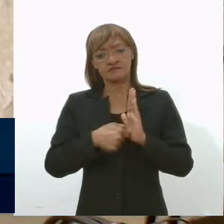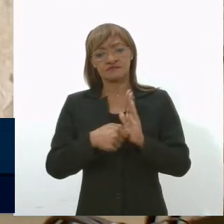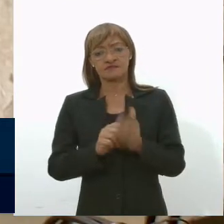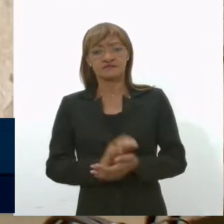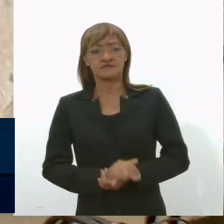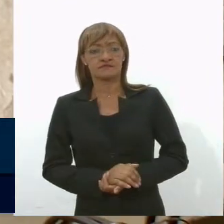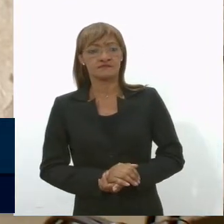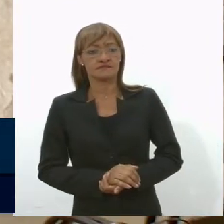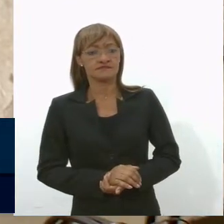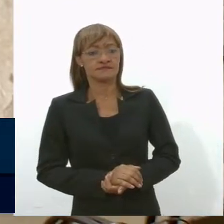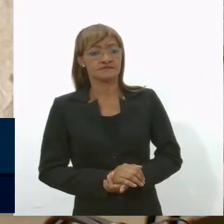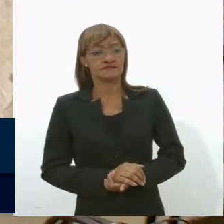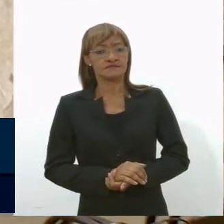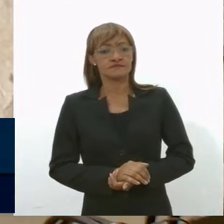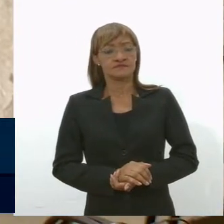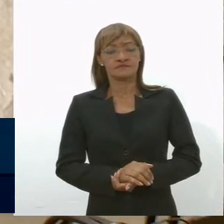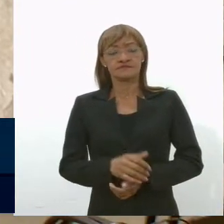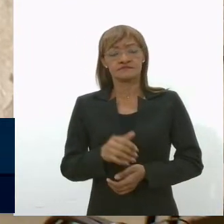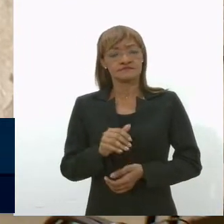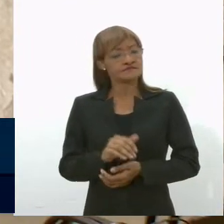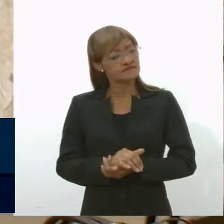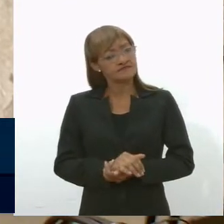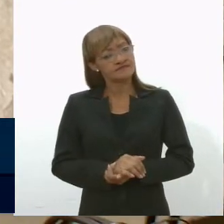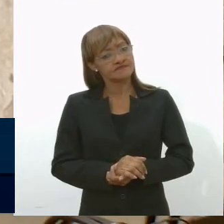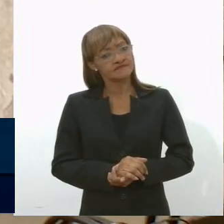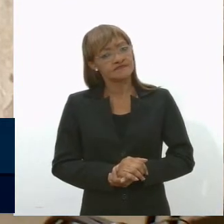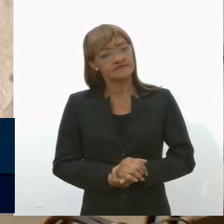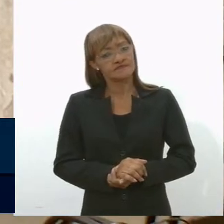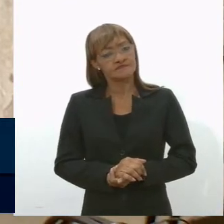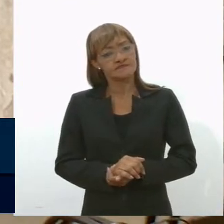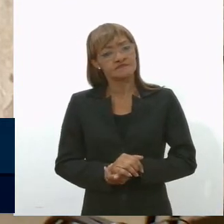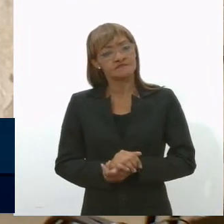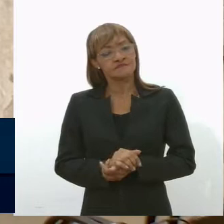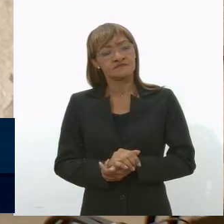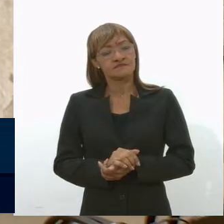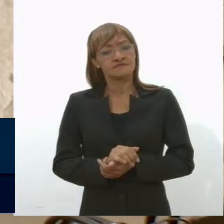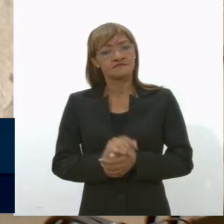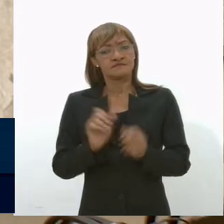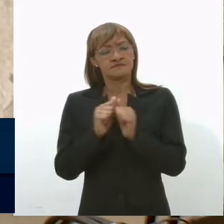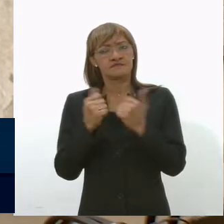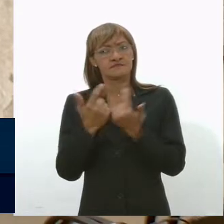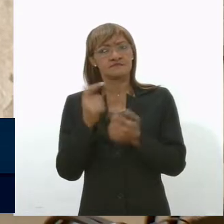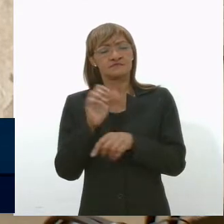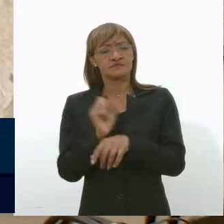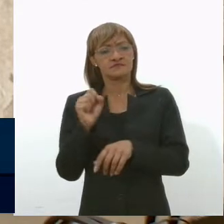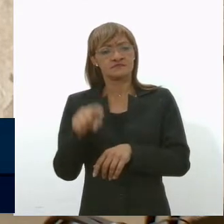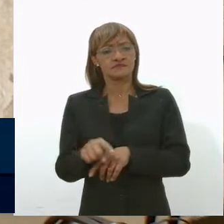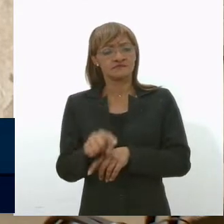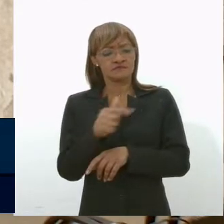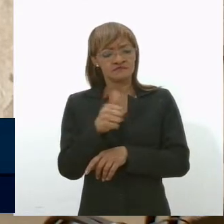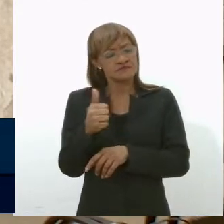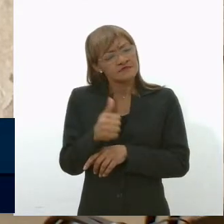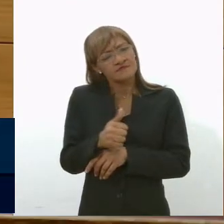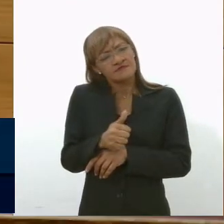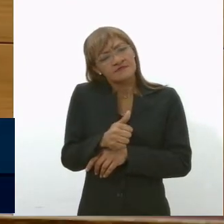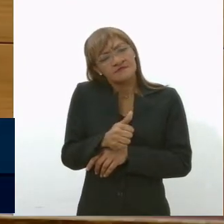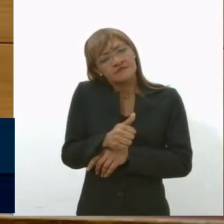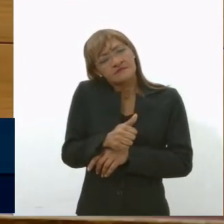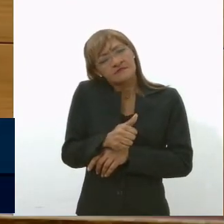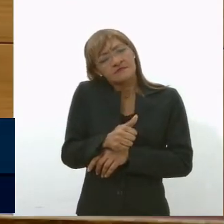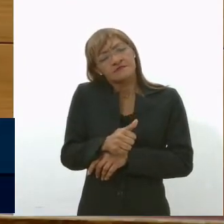Ata da 72ª sessão extraordinária da Assembleia Legislativa do Estado de Sergipe, realizada em 21 de dezembro de 2021. Segundo